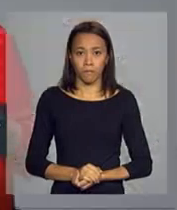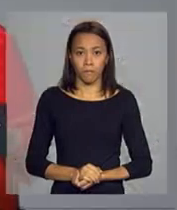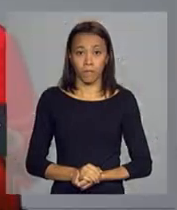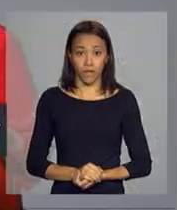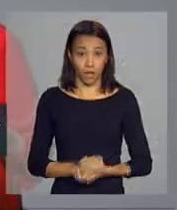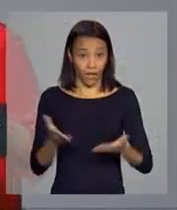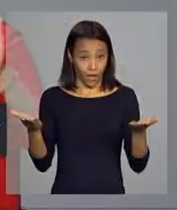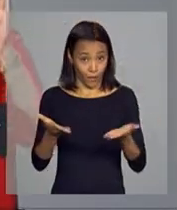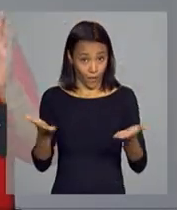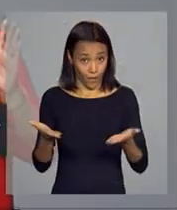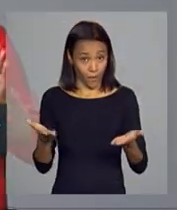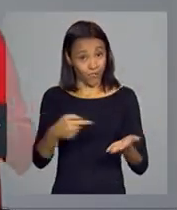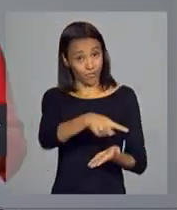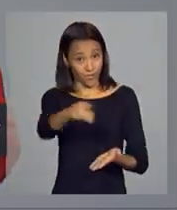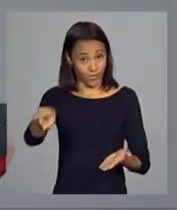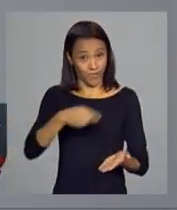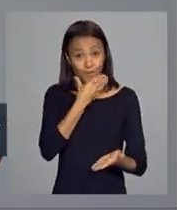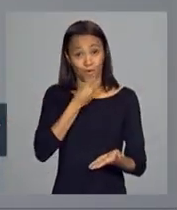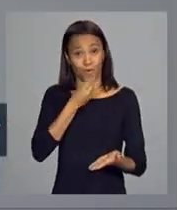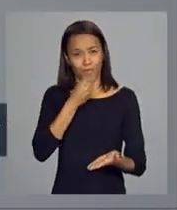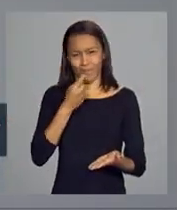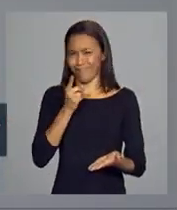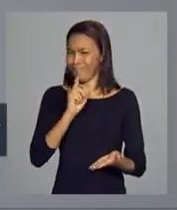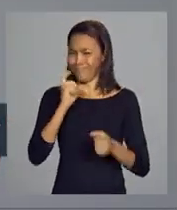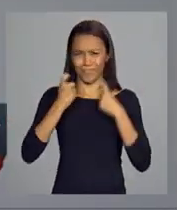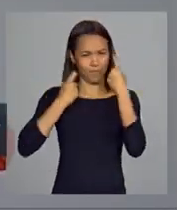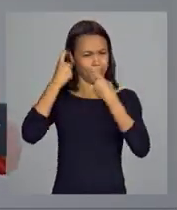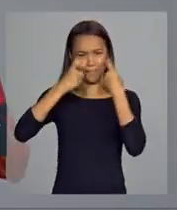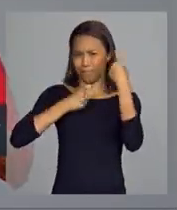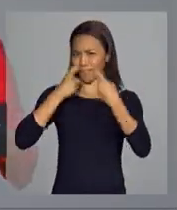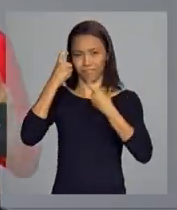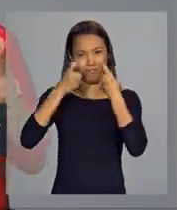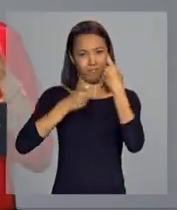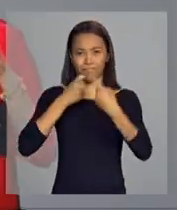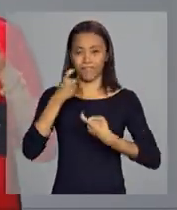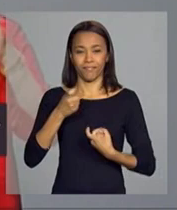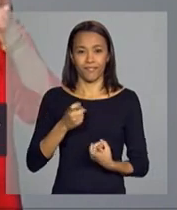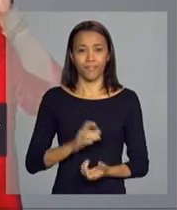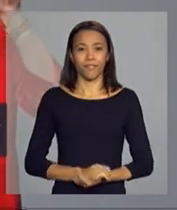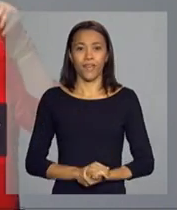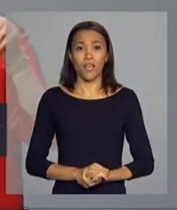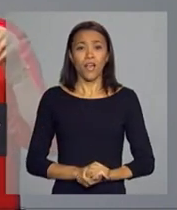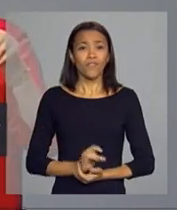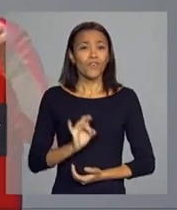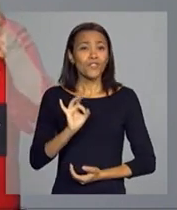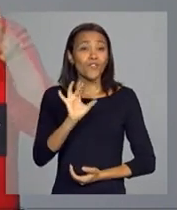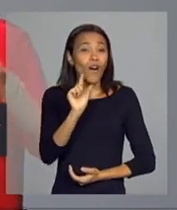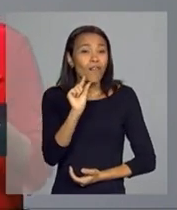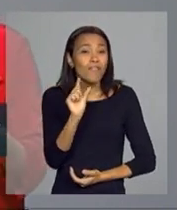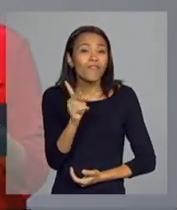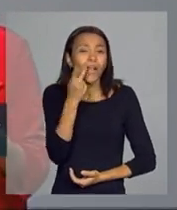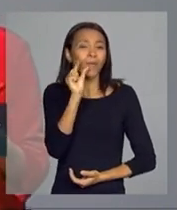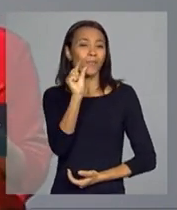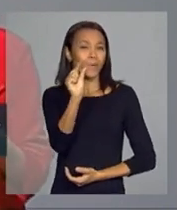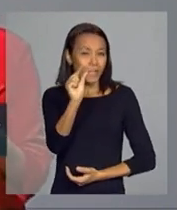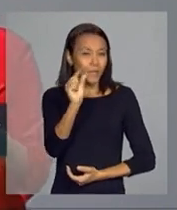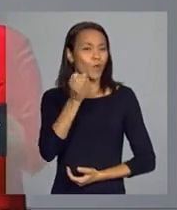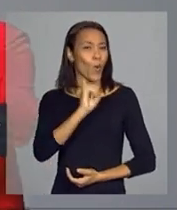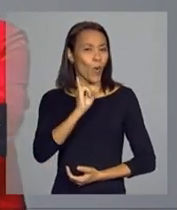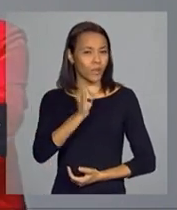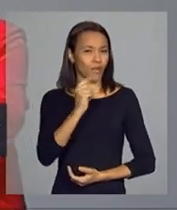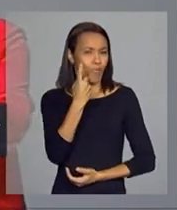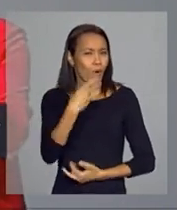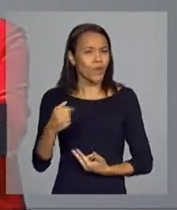Agora, os companheiros não precisam se preocupar. Eu vou só fazer um parênteses aqui e contar uma coisa para